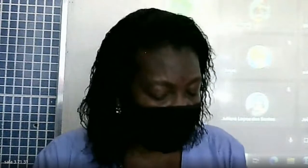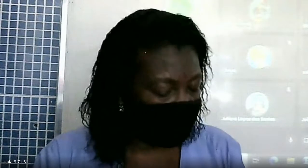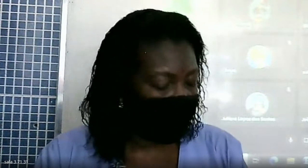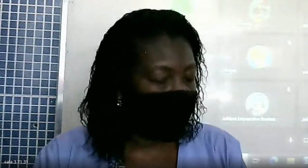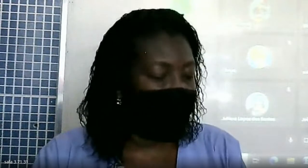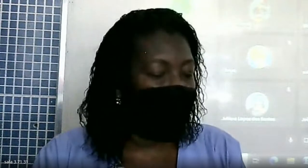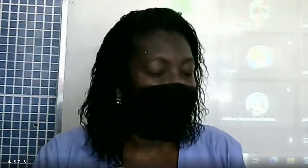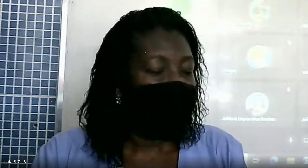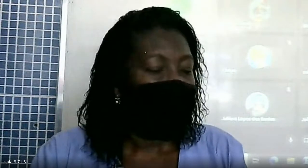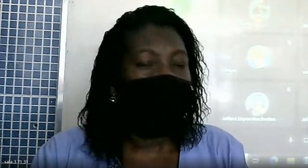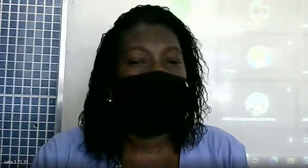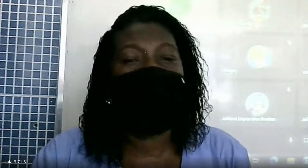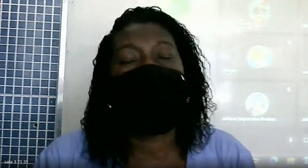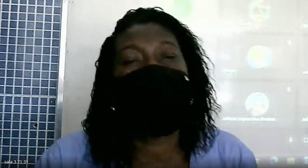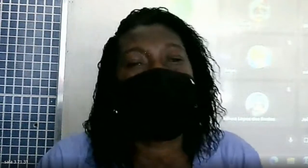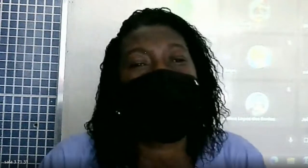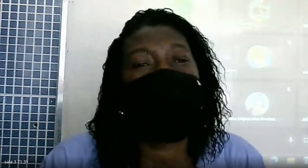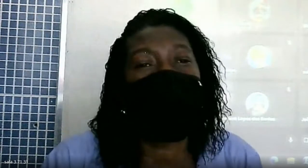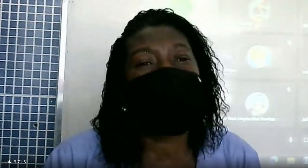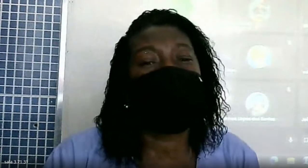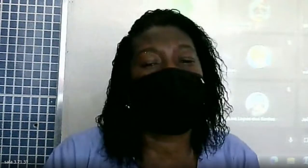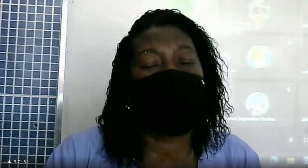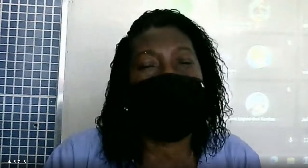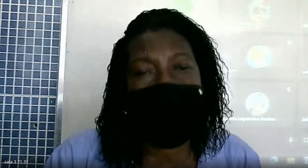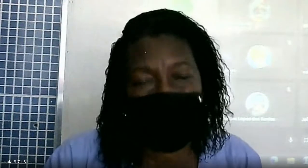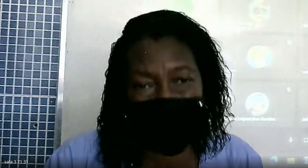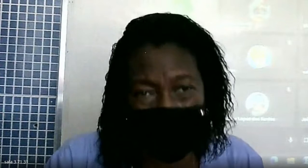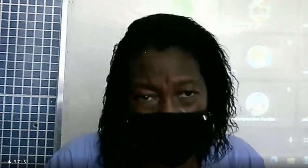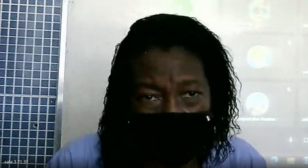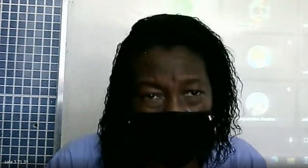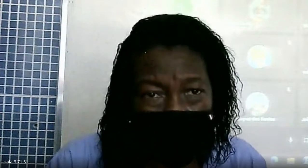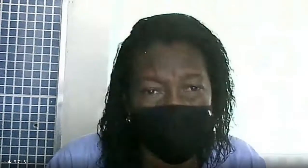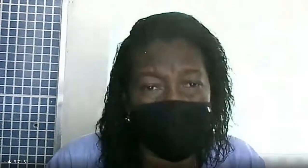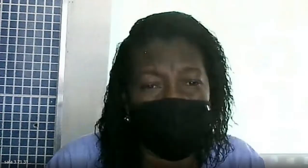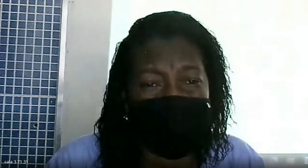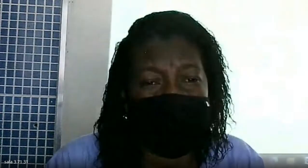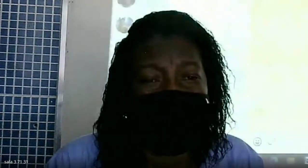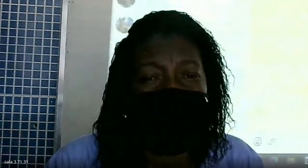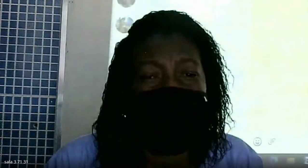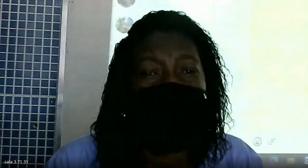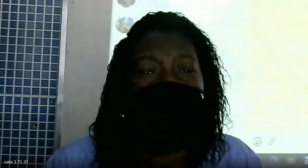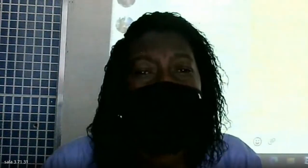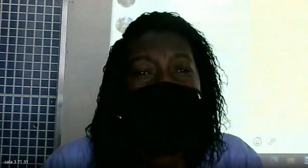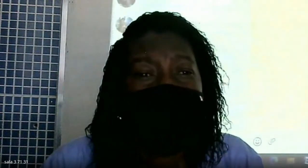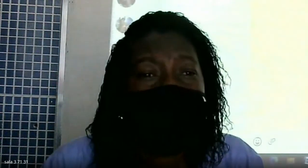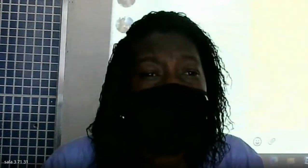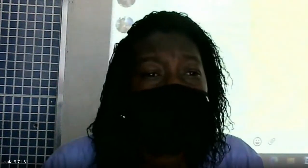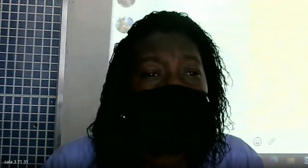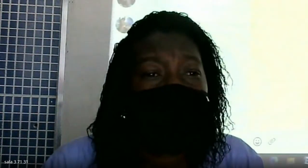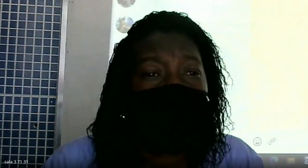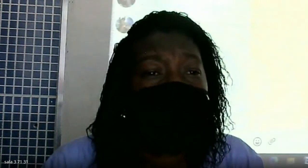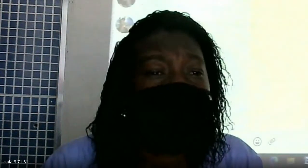aqui, tá? Eu quero mostrar um outro tipo de arte. Deixa eu tirar só meu WhatsApp daqui. Eu